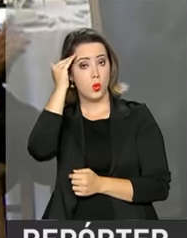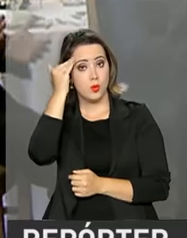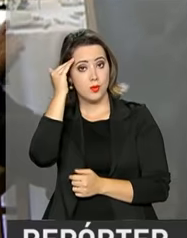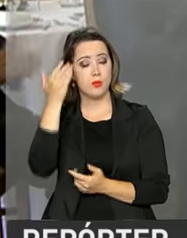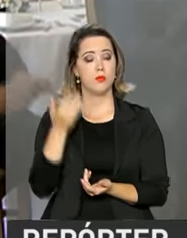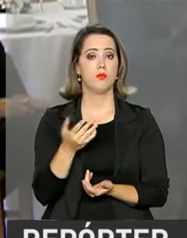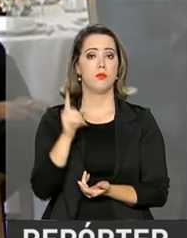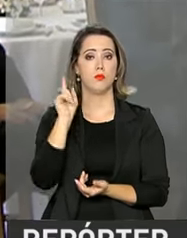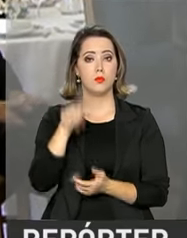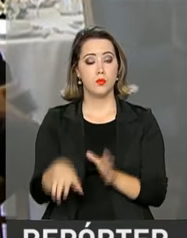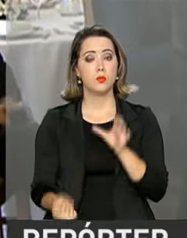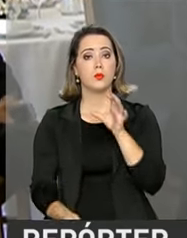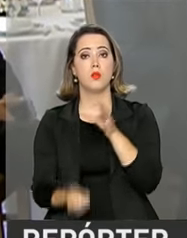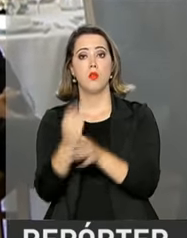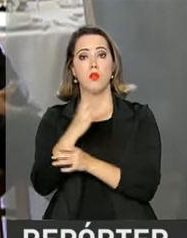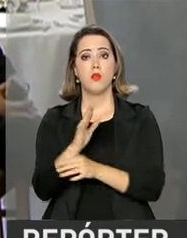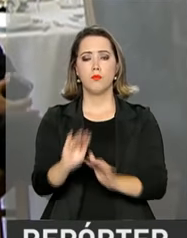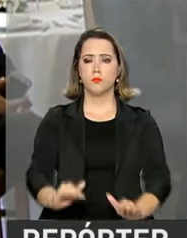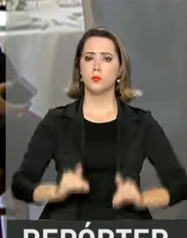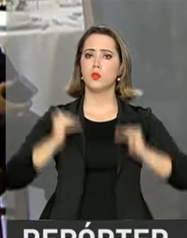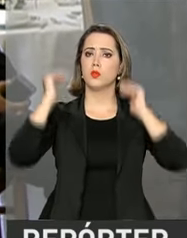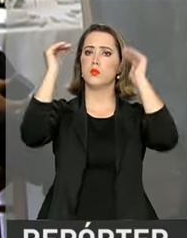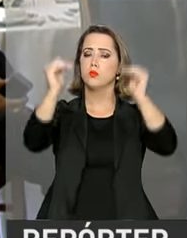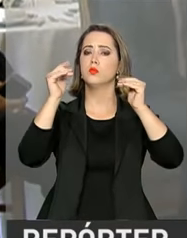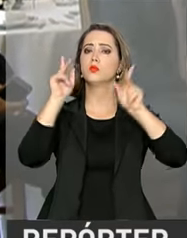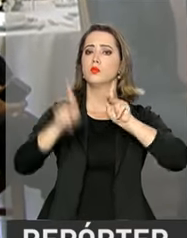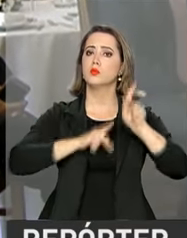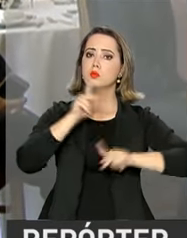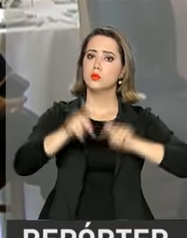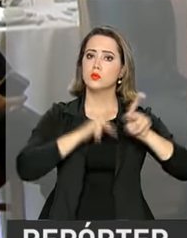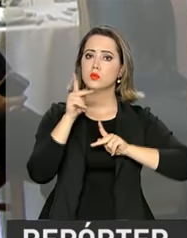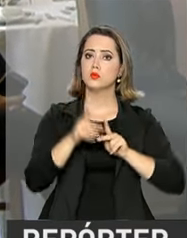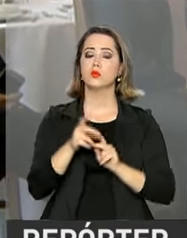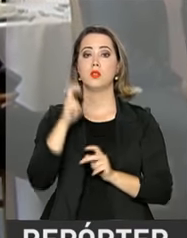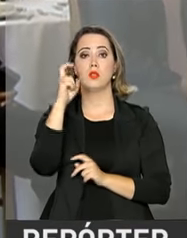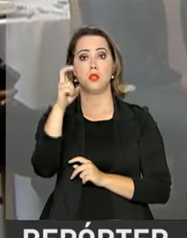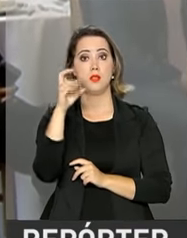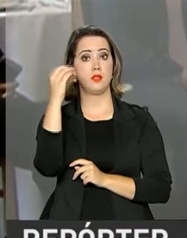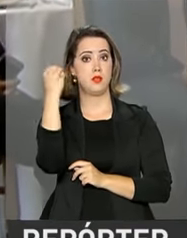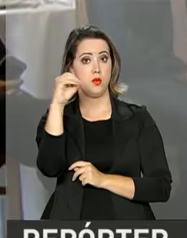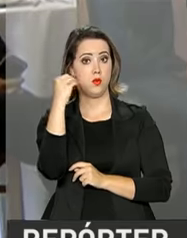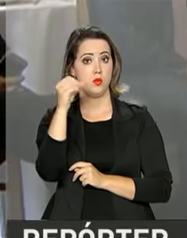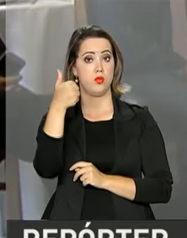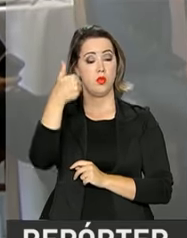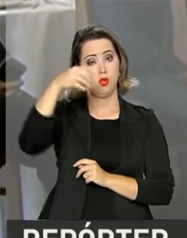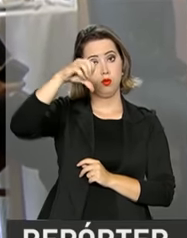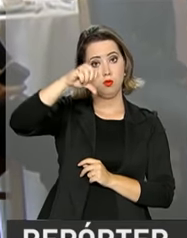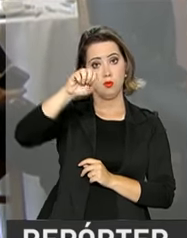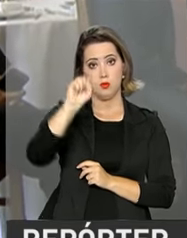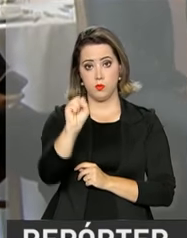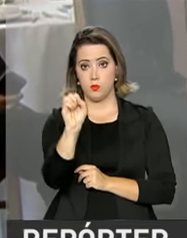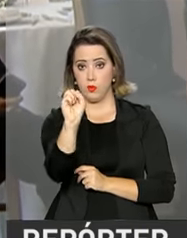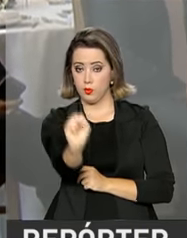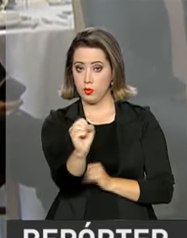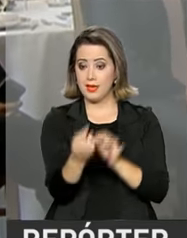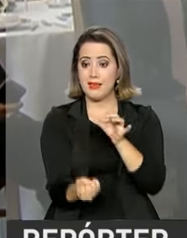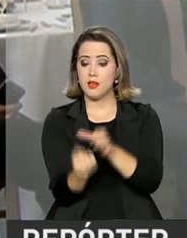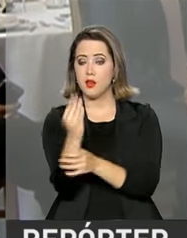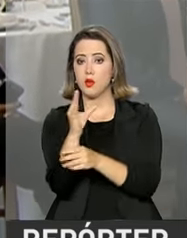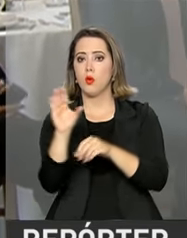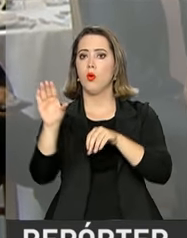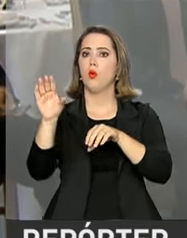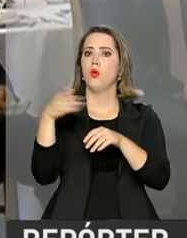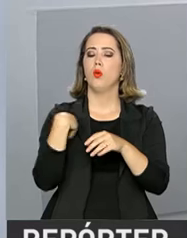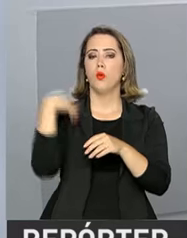é fruto da soberania popular que em 5 de outubro de 1988 criou recriou o